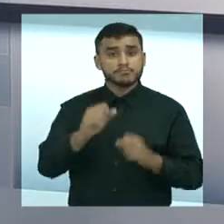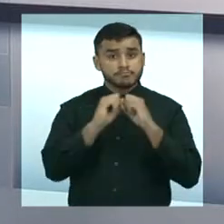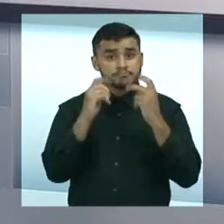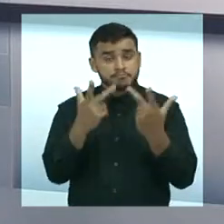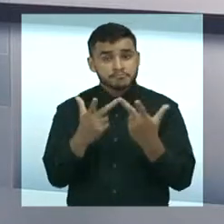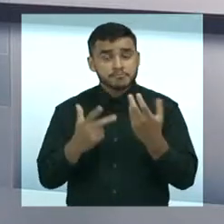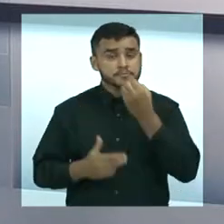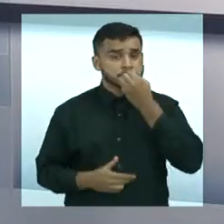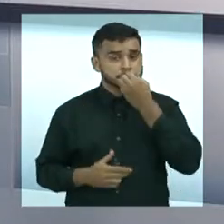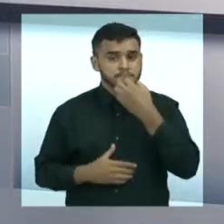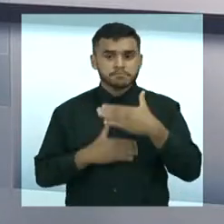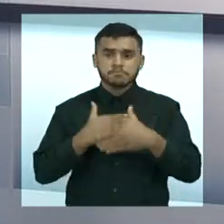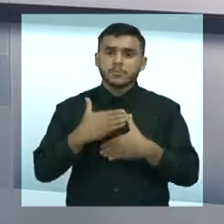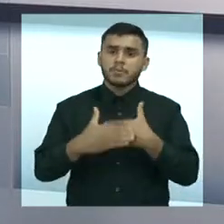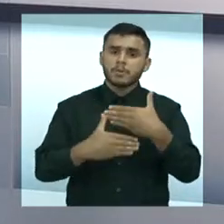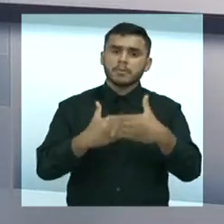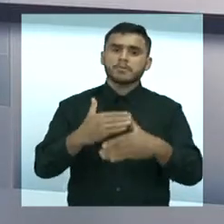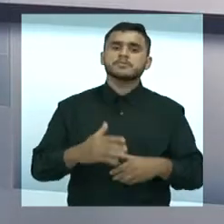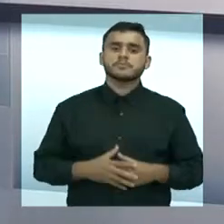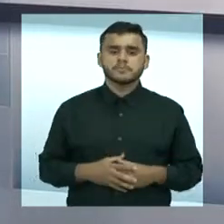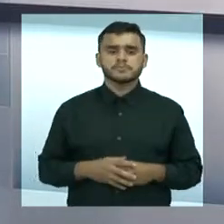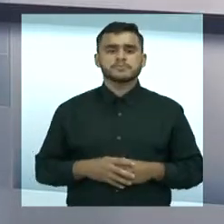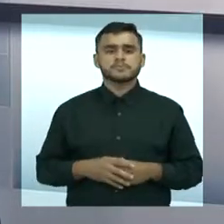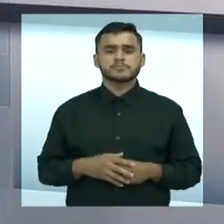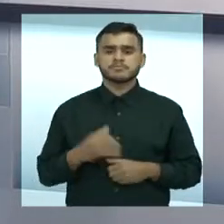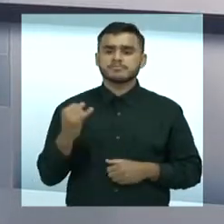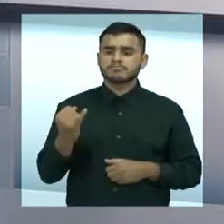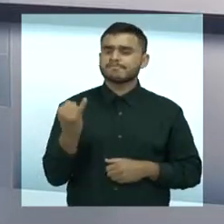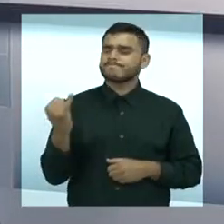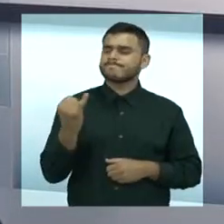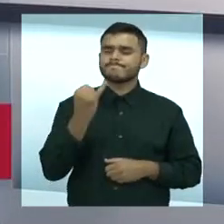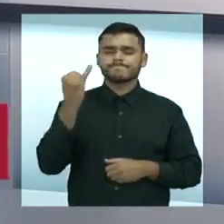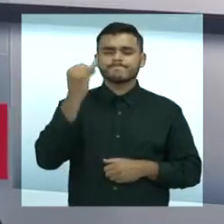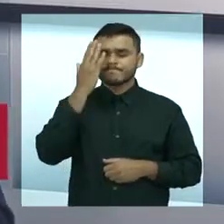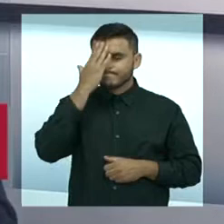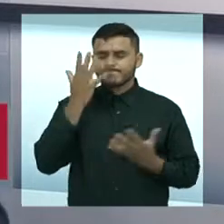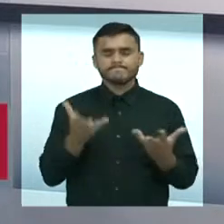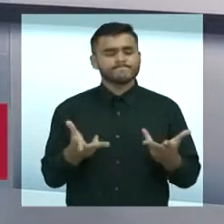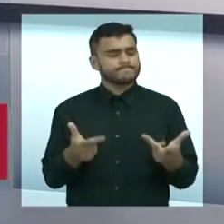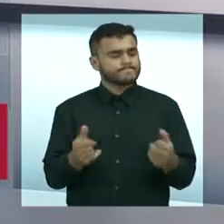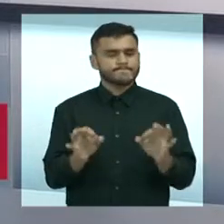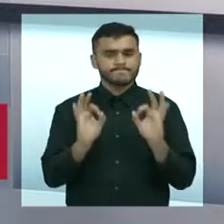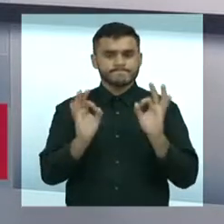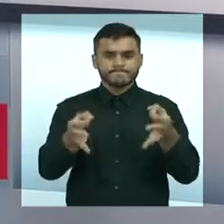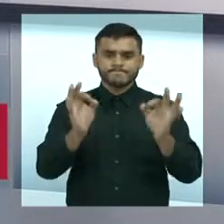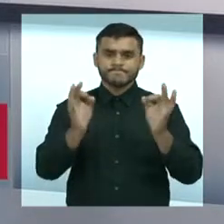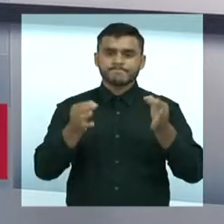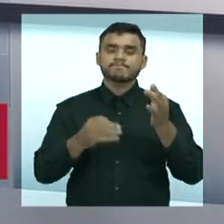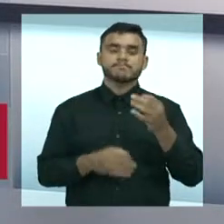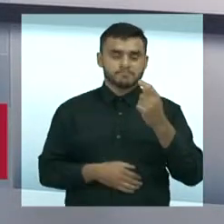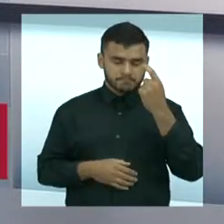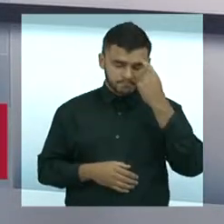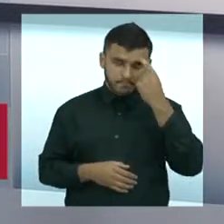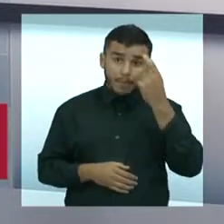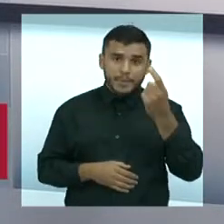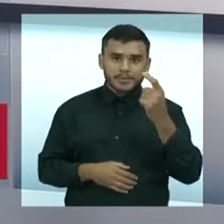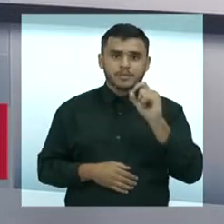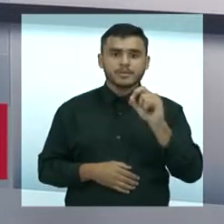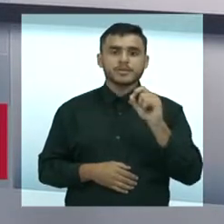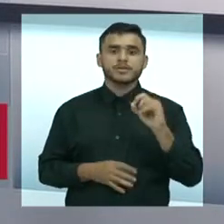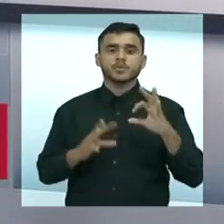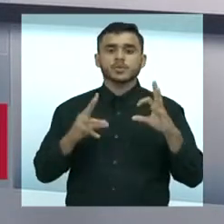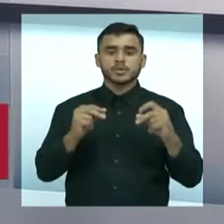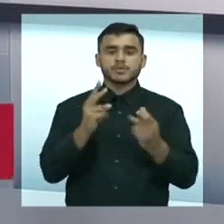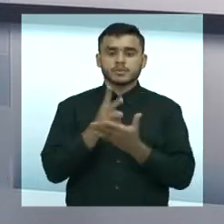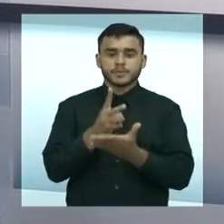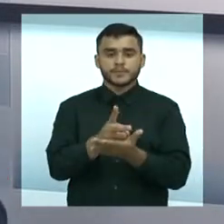leva à frente um tema importantíssimo, uma articulação fundamental para garantir a